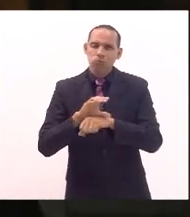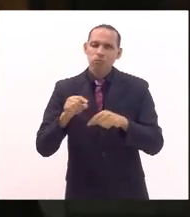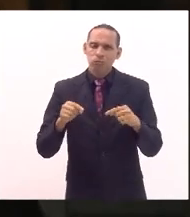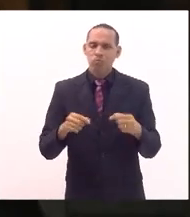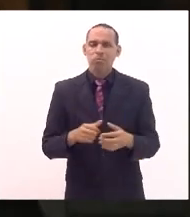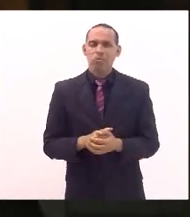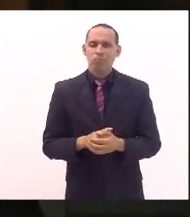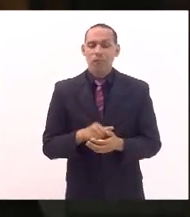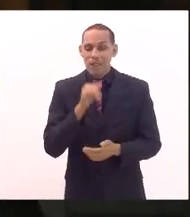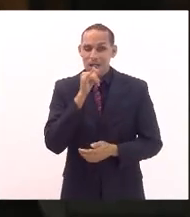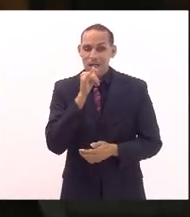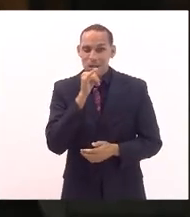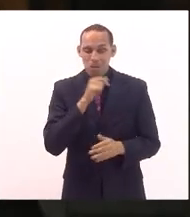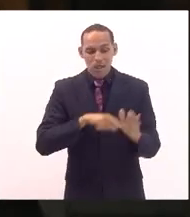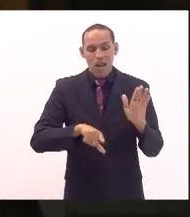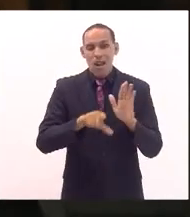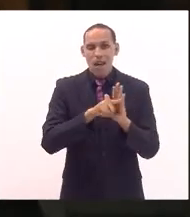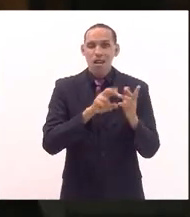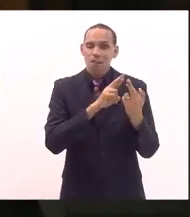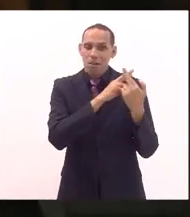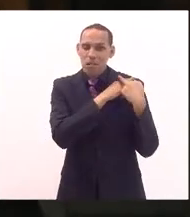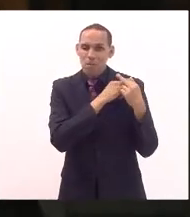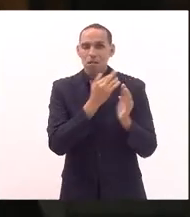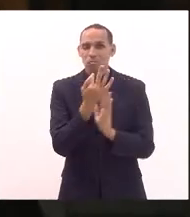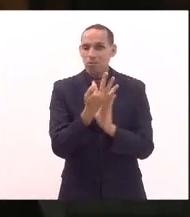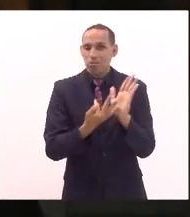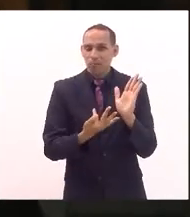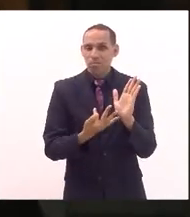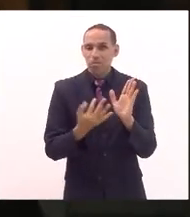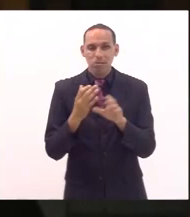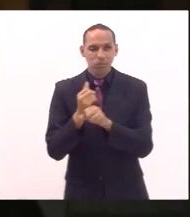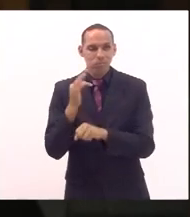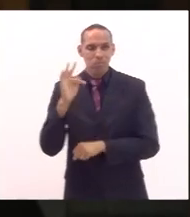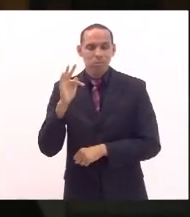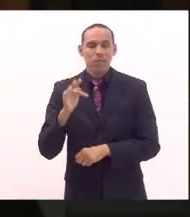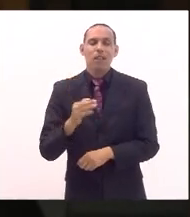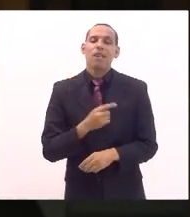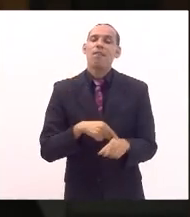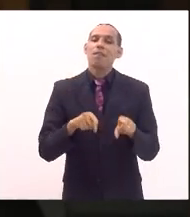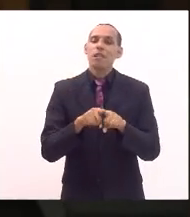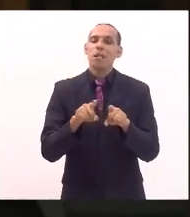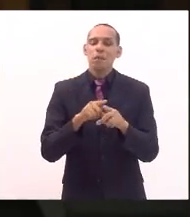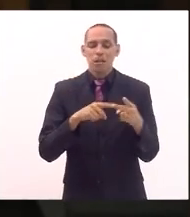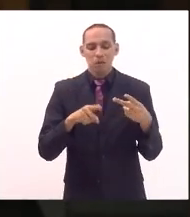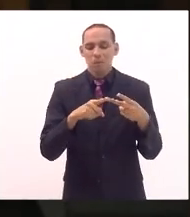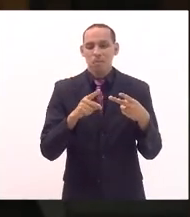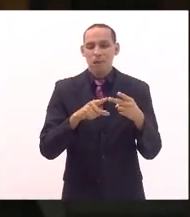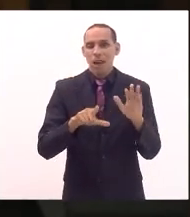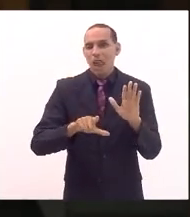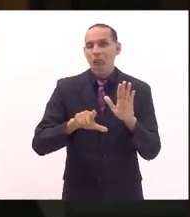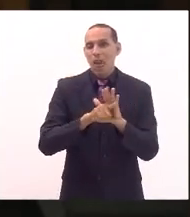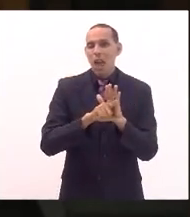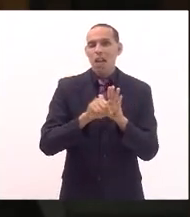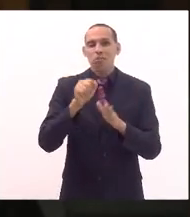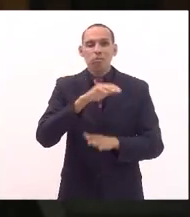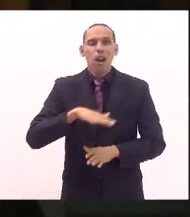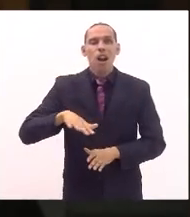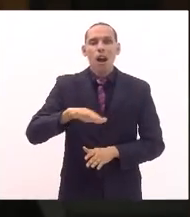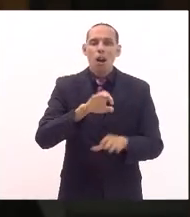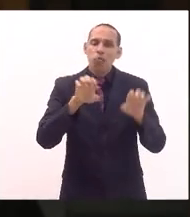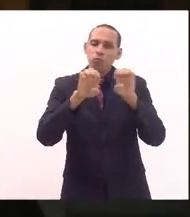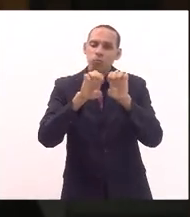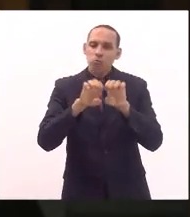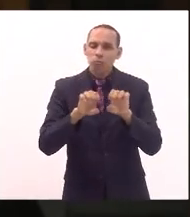como a lei de responsabilidade fiscal com uma lei geral de estruturação